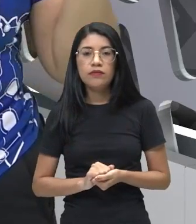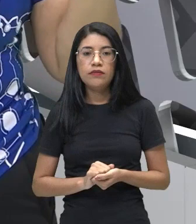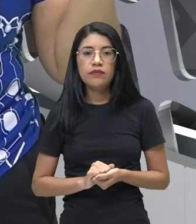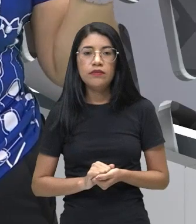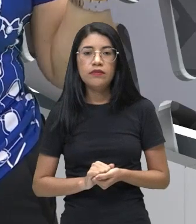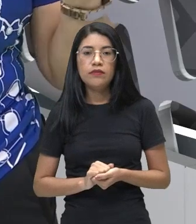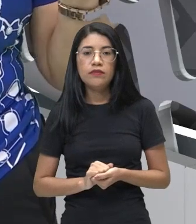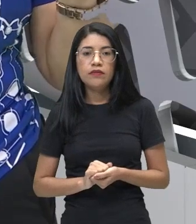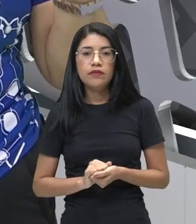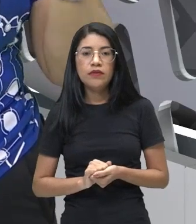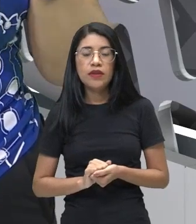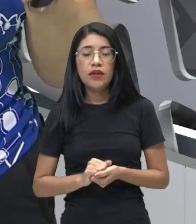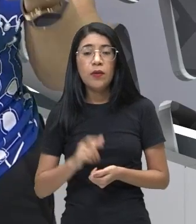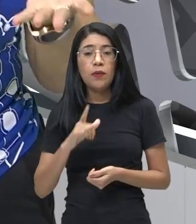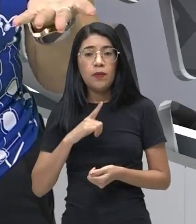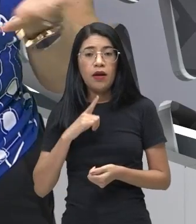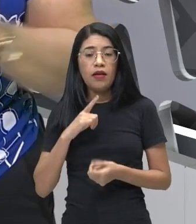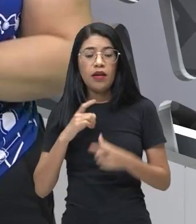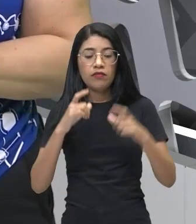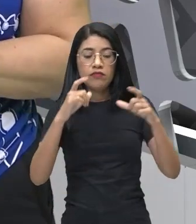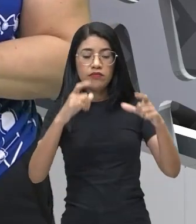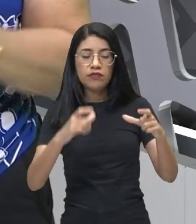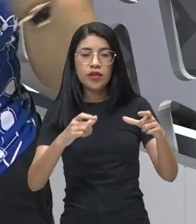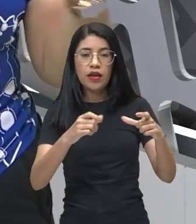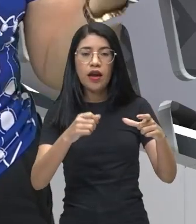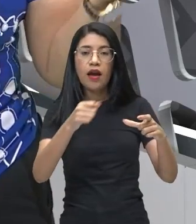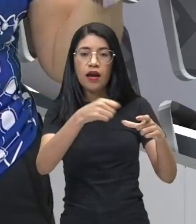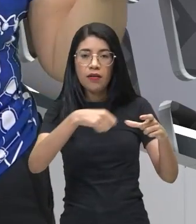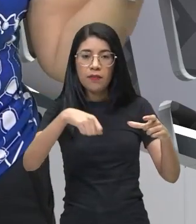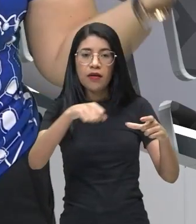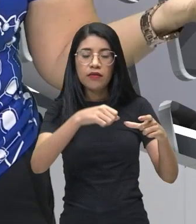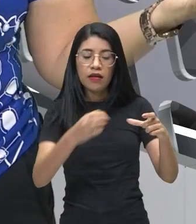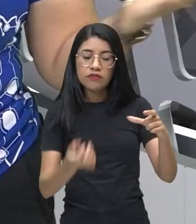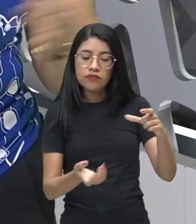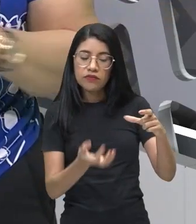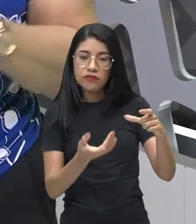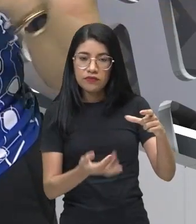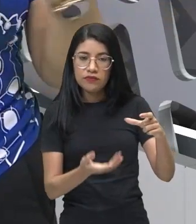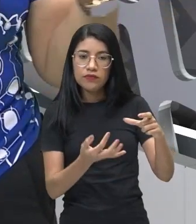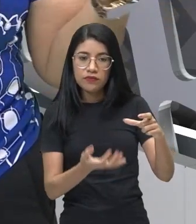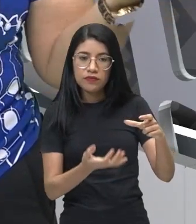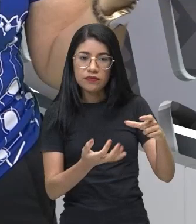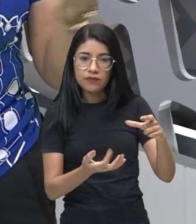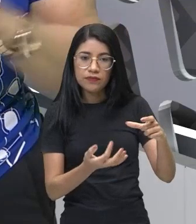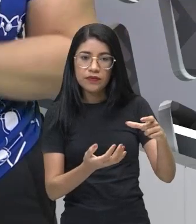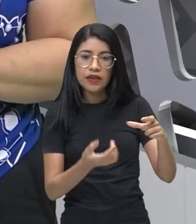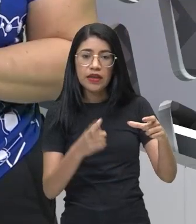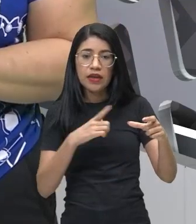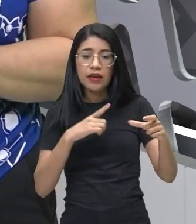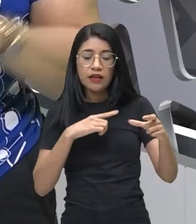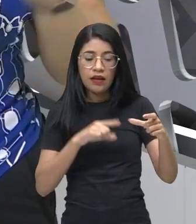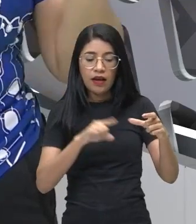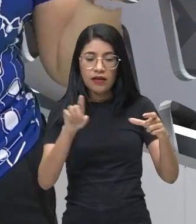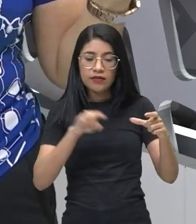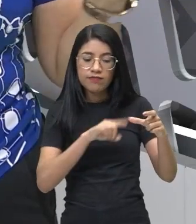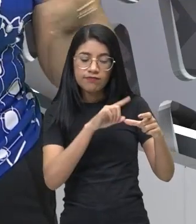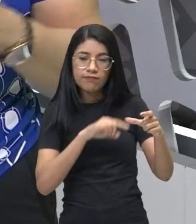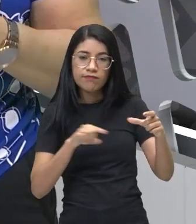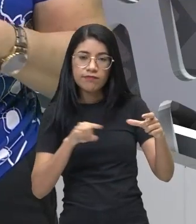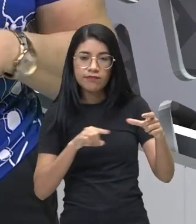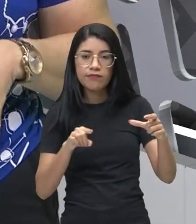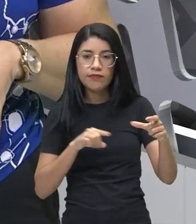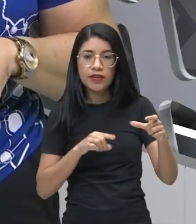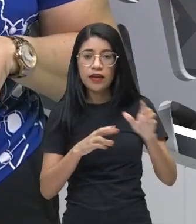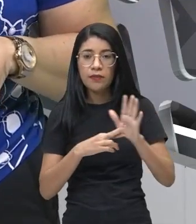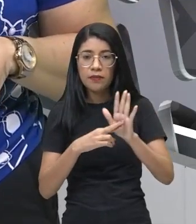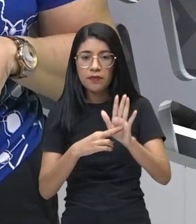aí, temos a panela, temos o fogo e temos essas setas que envolvem aí cada uma.